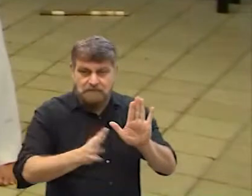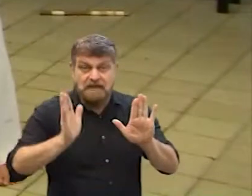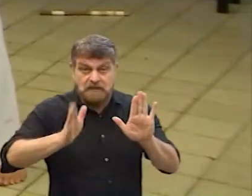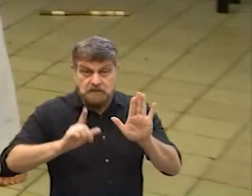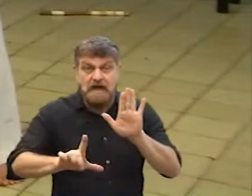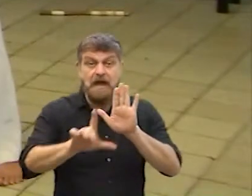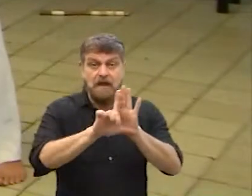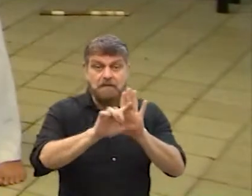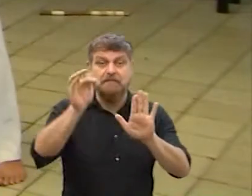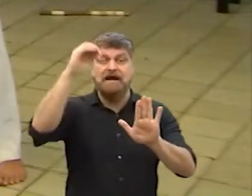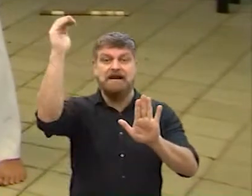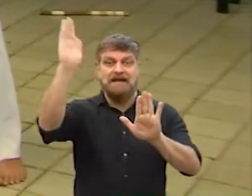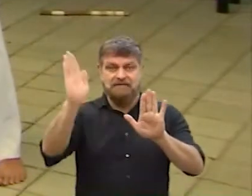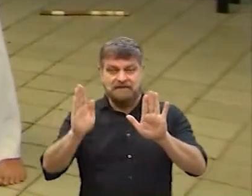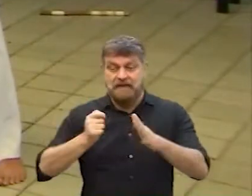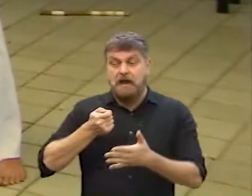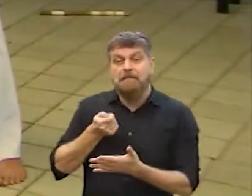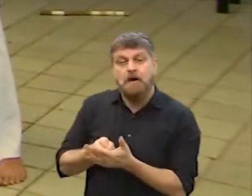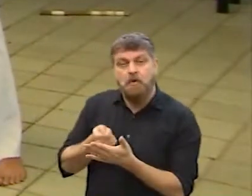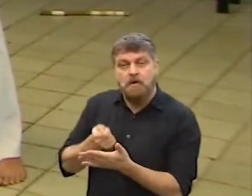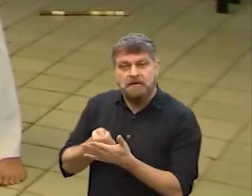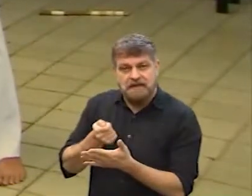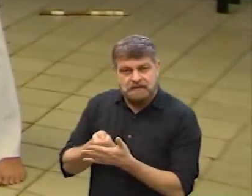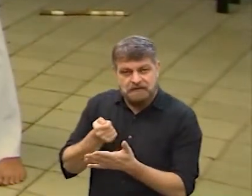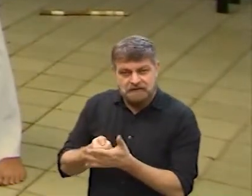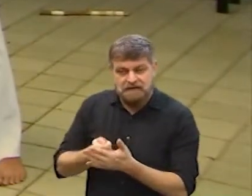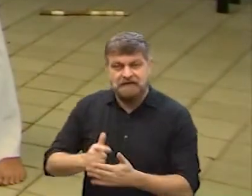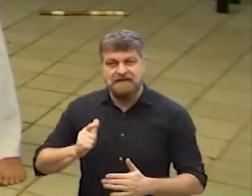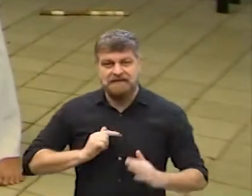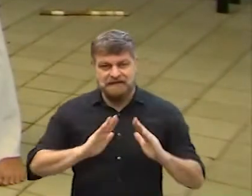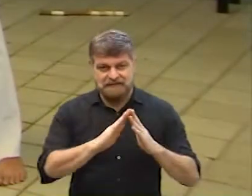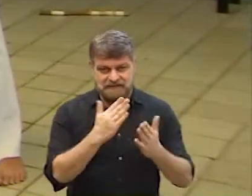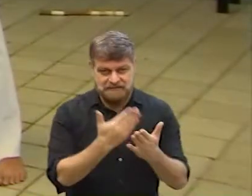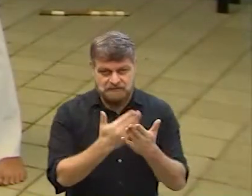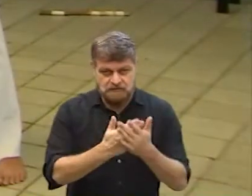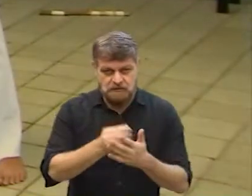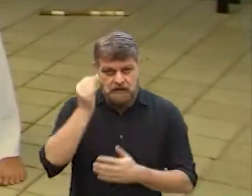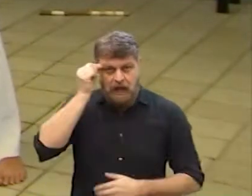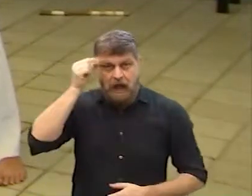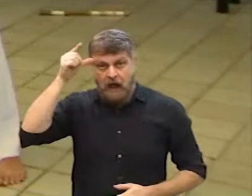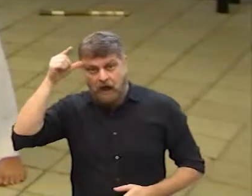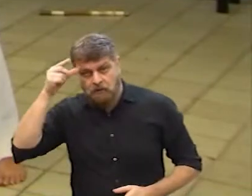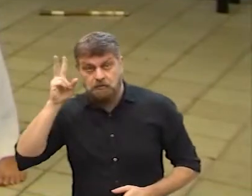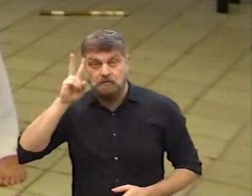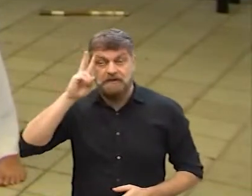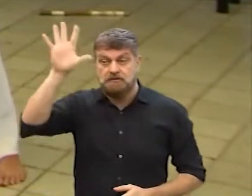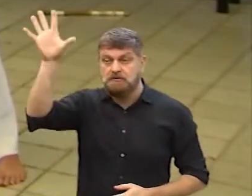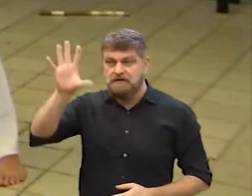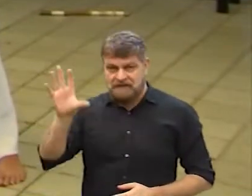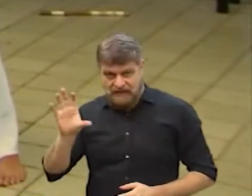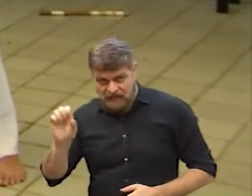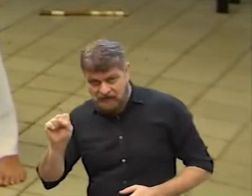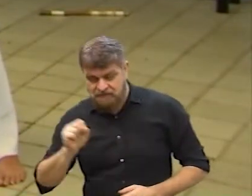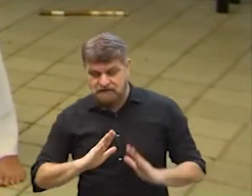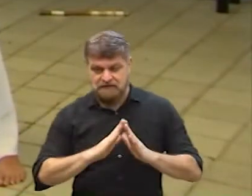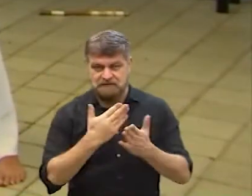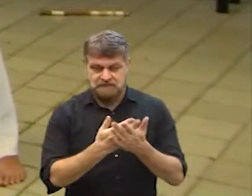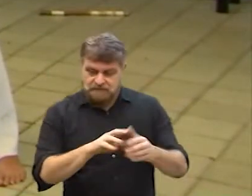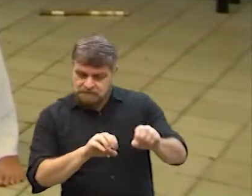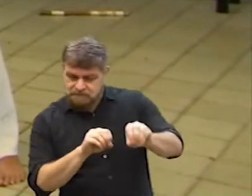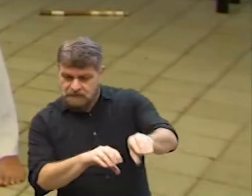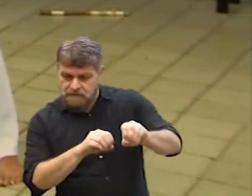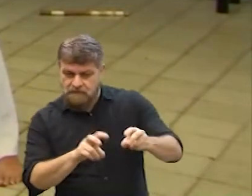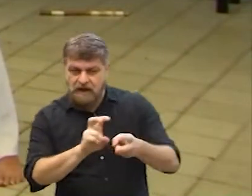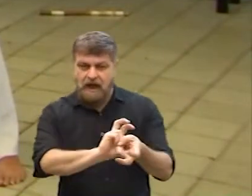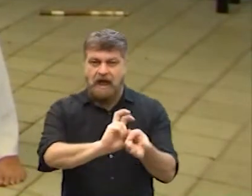já é federal. Ou seja, é uma obrigatoriedade o ensino, né, da cultura e história da África nas escolas. Então, a capoeira ela só